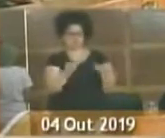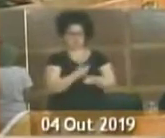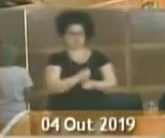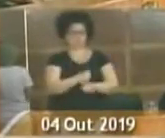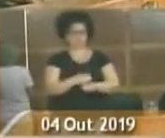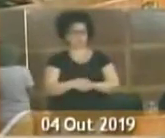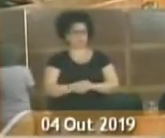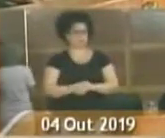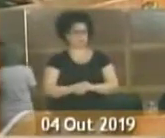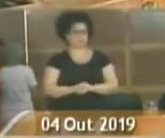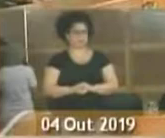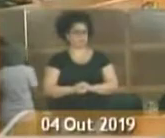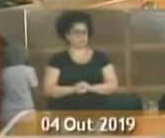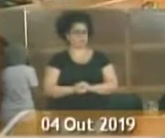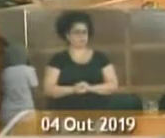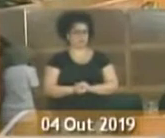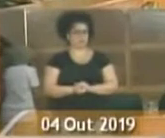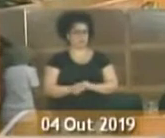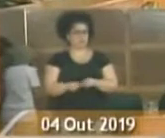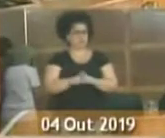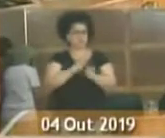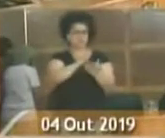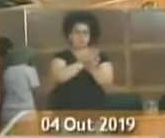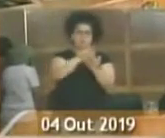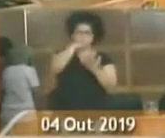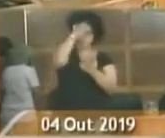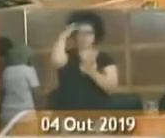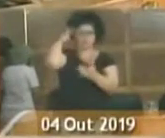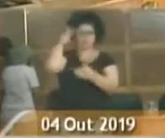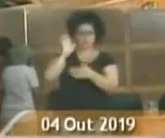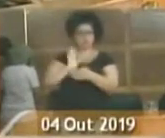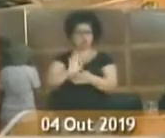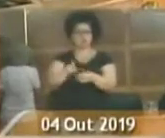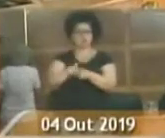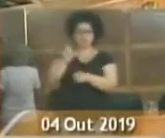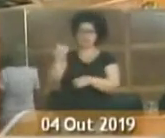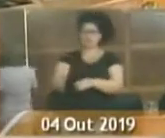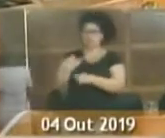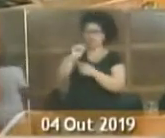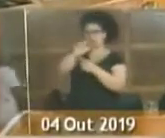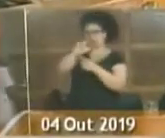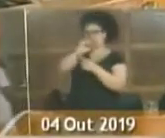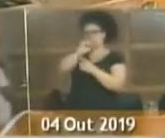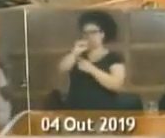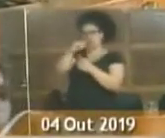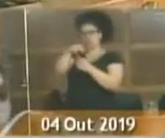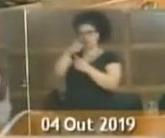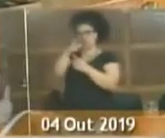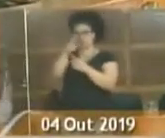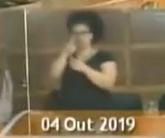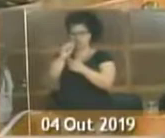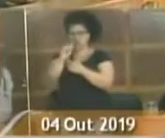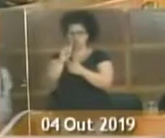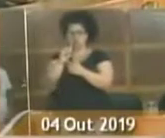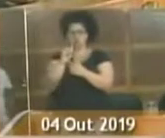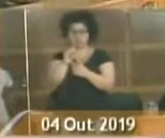não. Tem a Alessandra aí também, que, nossa, já virou bem-estar, eu nem sei mais o que